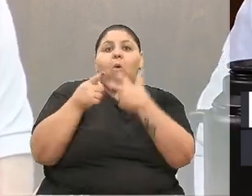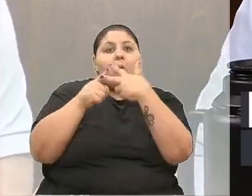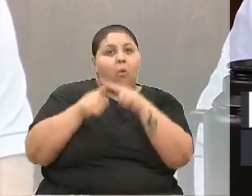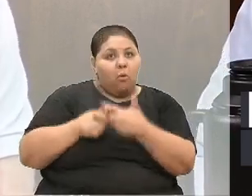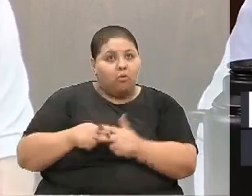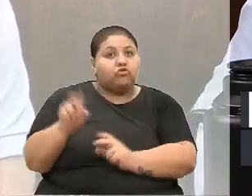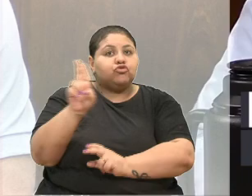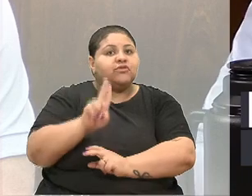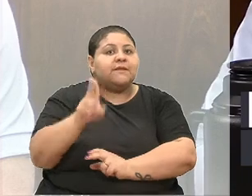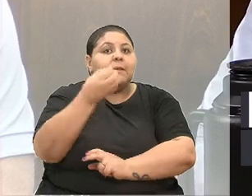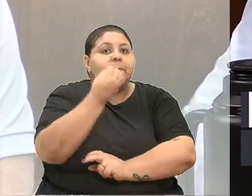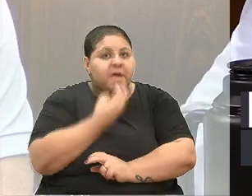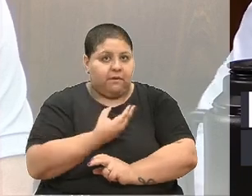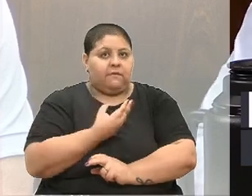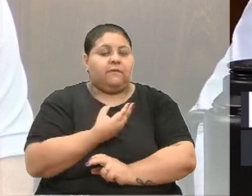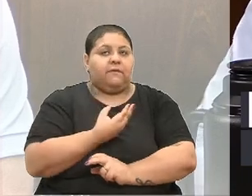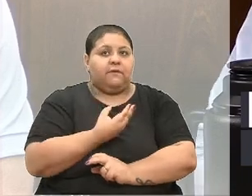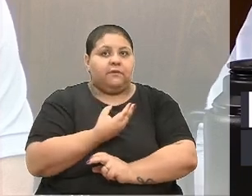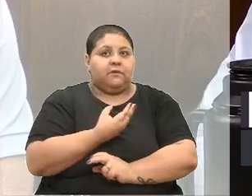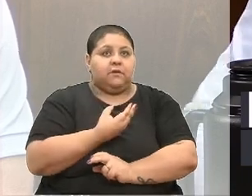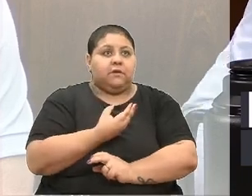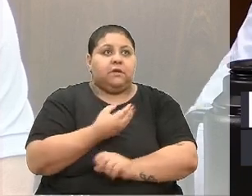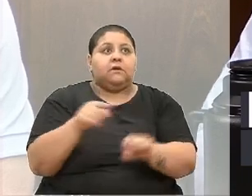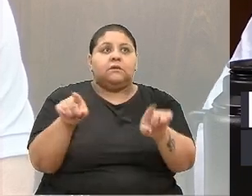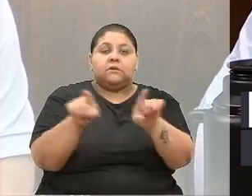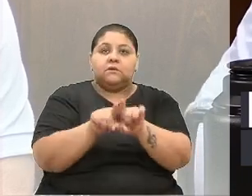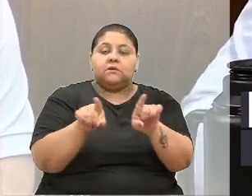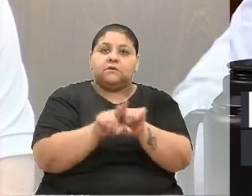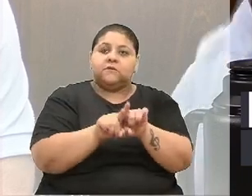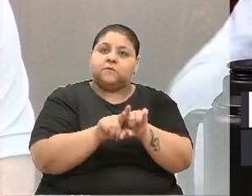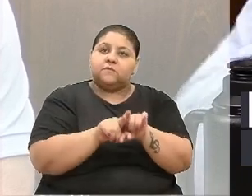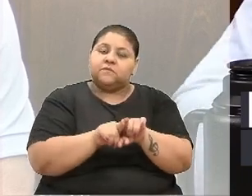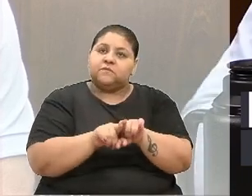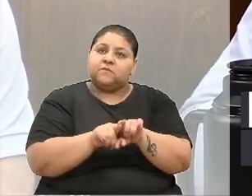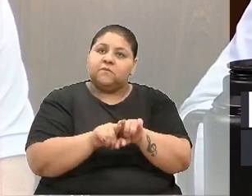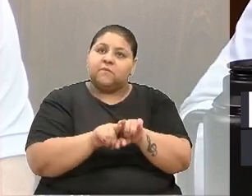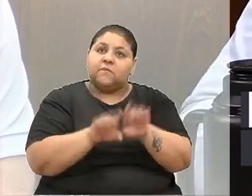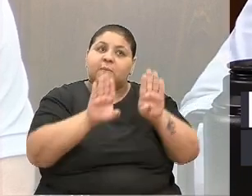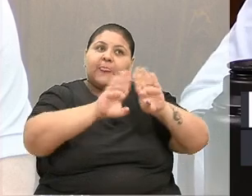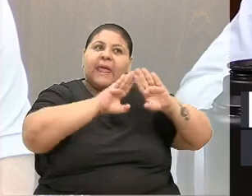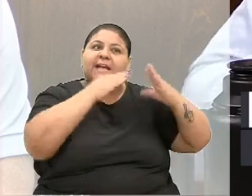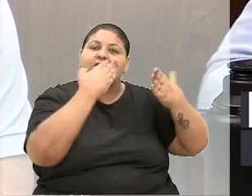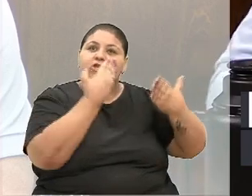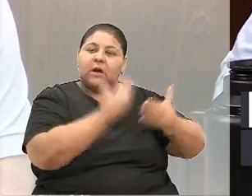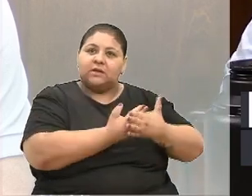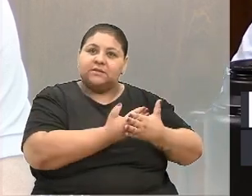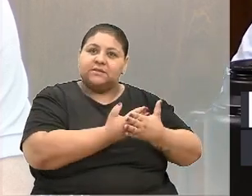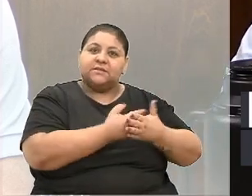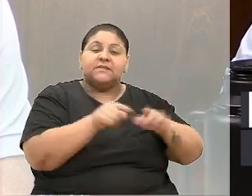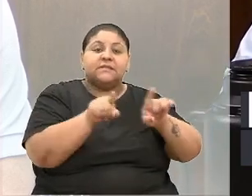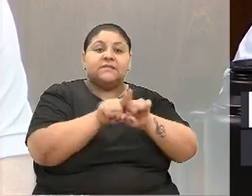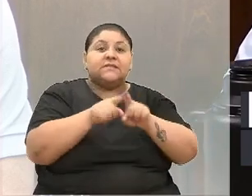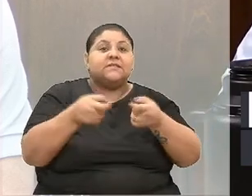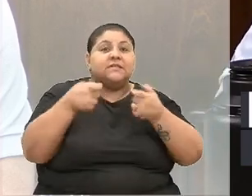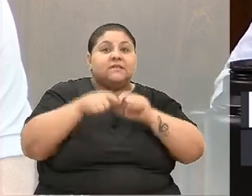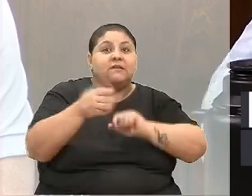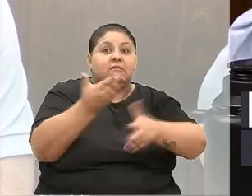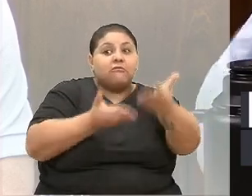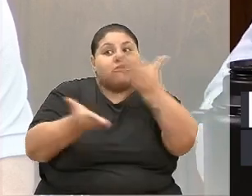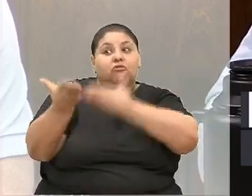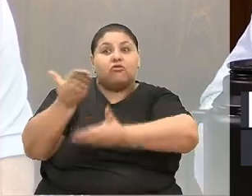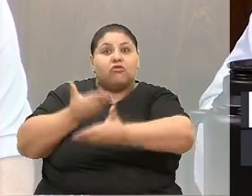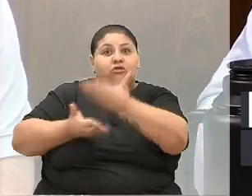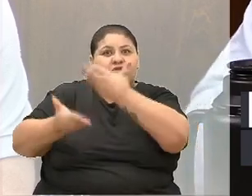bem utilizado. Isso é uma questão. Outra, de que a escola, que também precisa interagir na